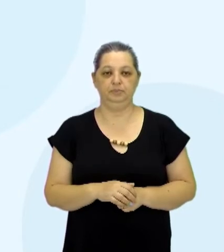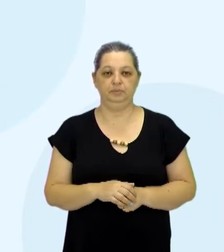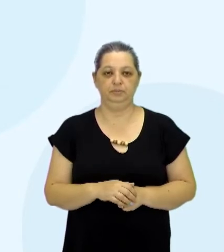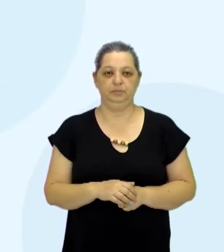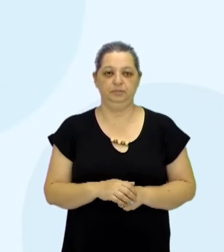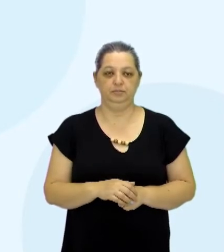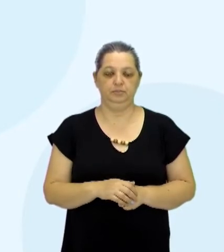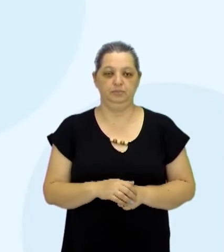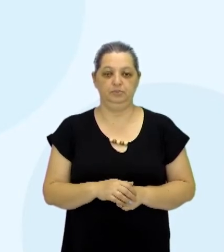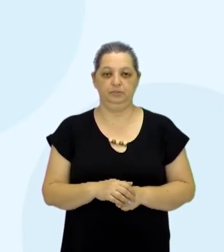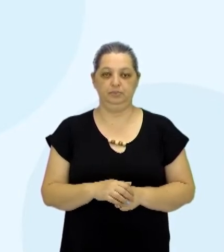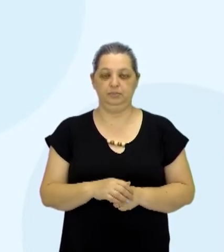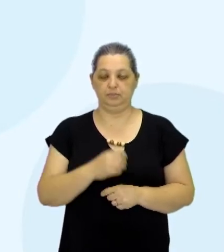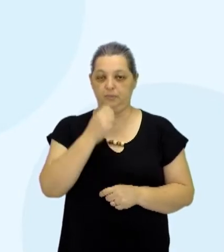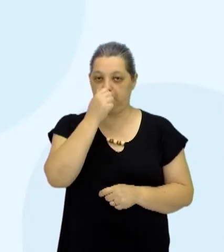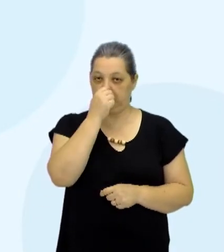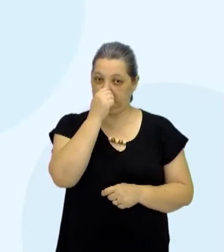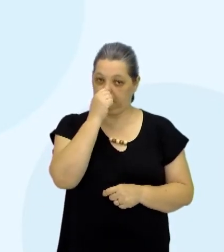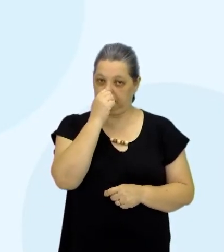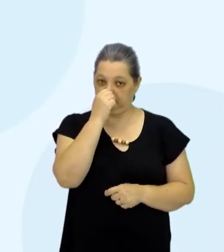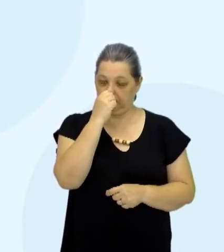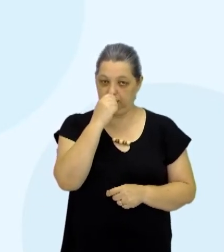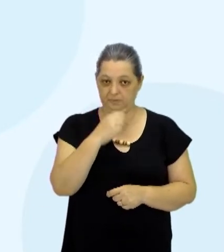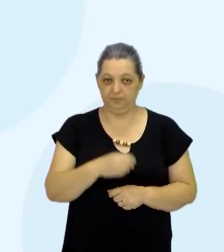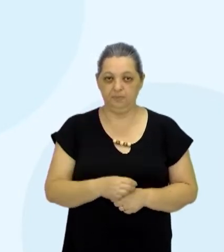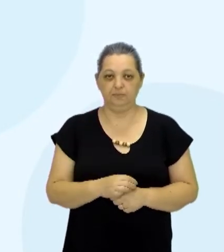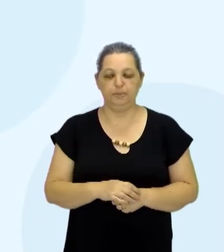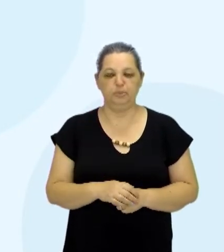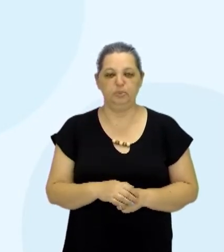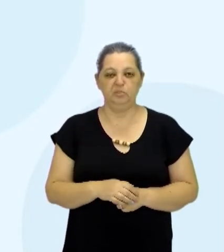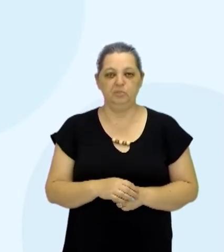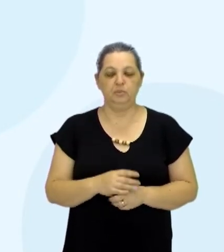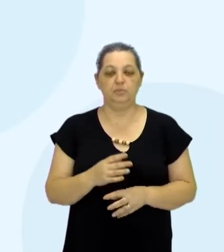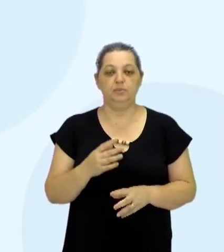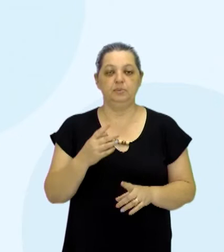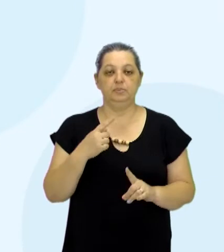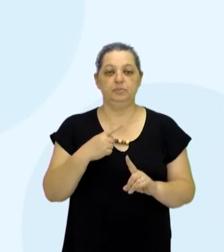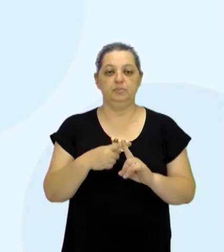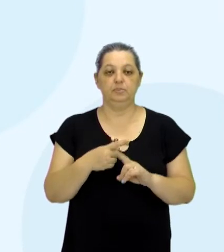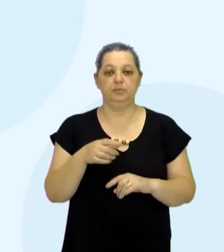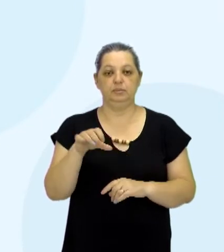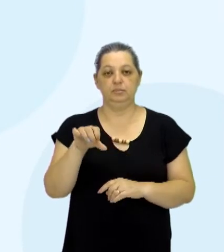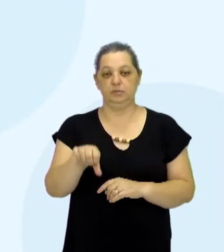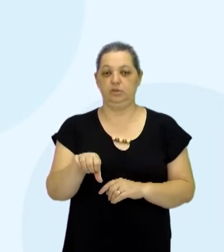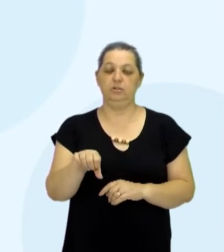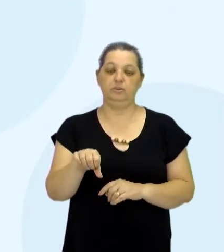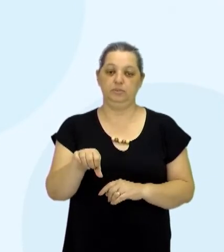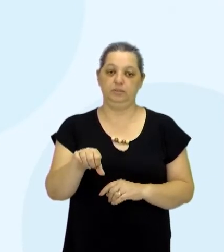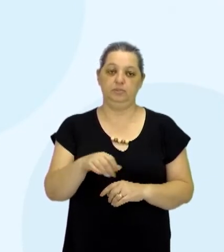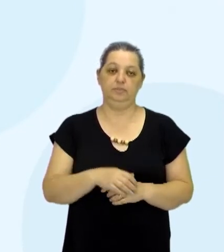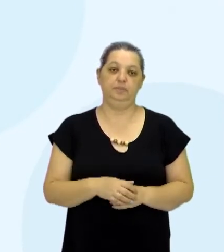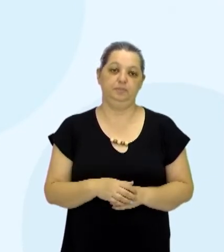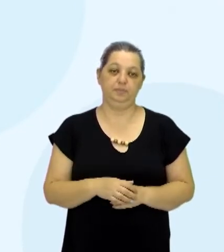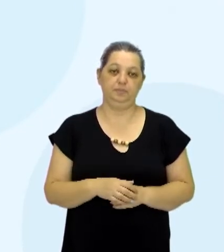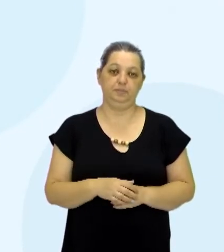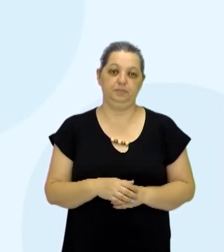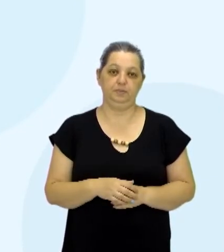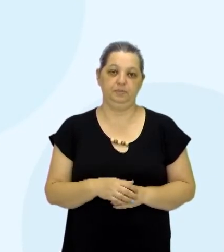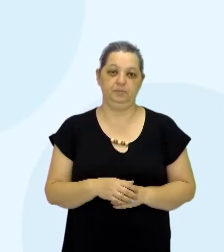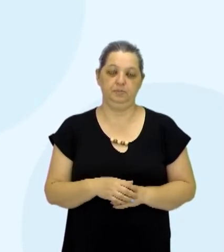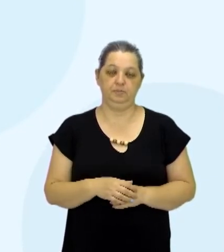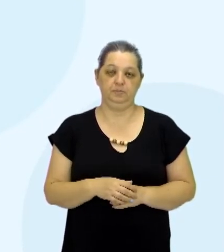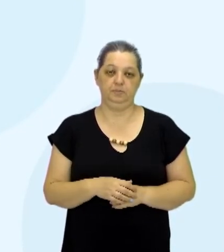não erro, hein? Tá. Vai 3. 4 vezes 9, 36. Com mais 3, costuma 39. Dar 39. Vai dar 3 lá em cima. 4 vezes